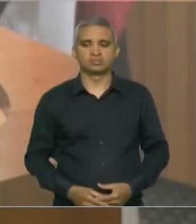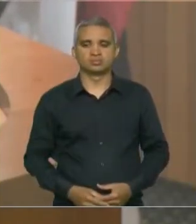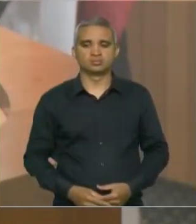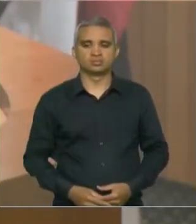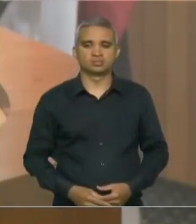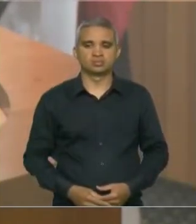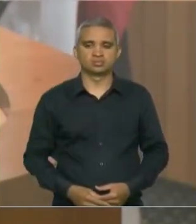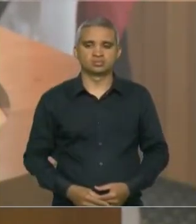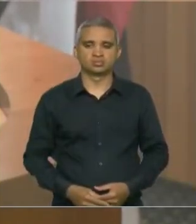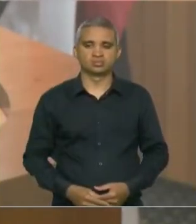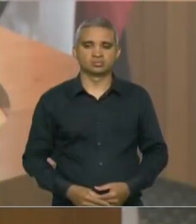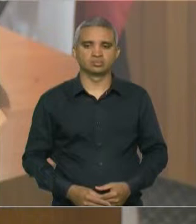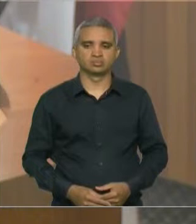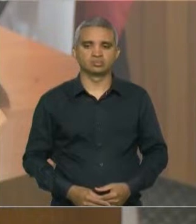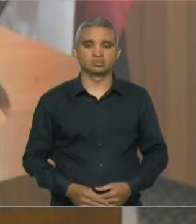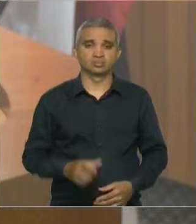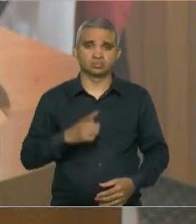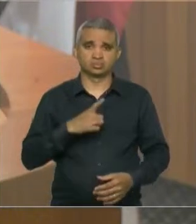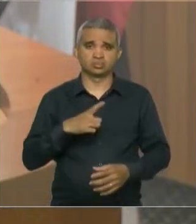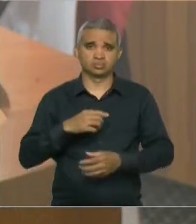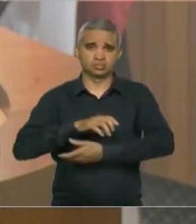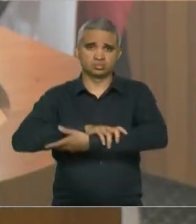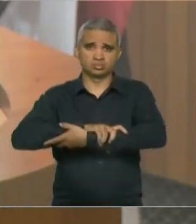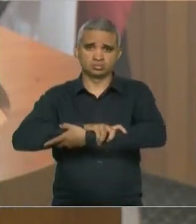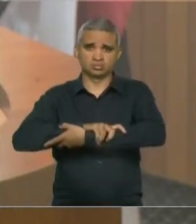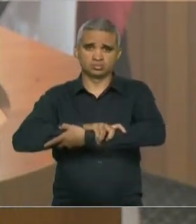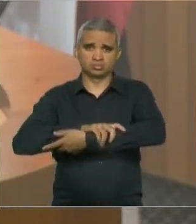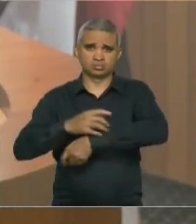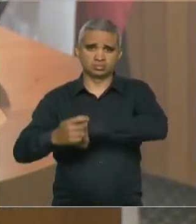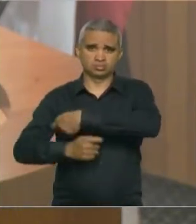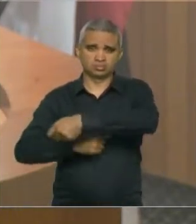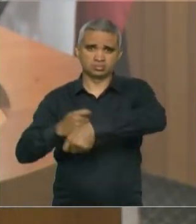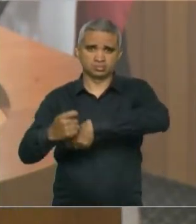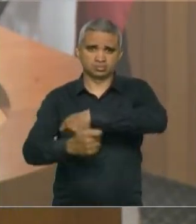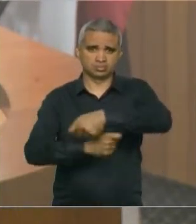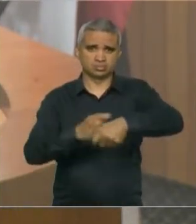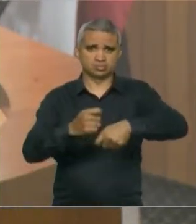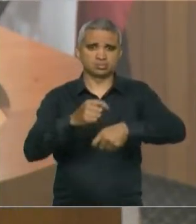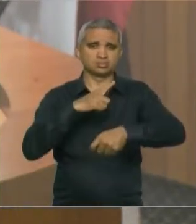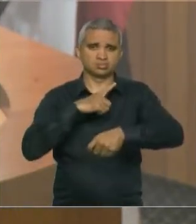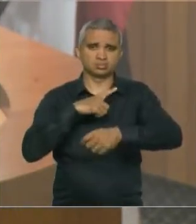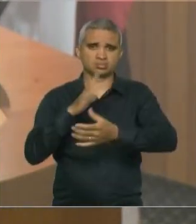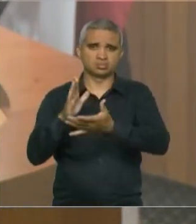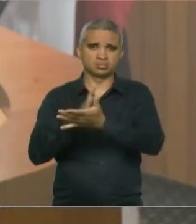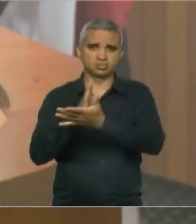Os consórcios intermunicipais de saúde, eles já são uma realidade em outros estados